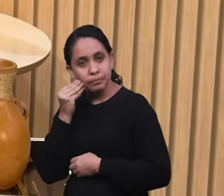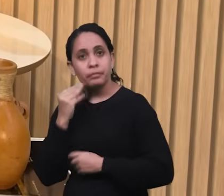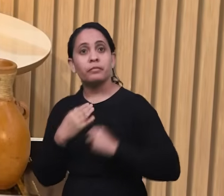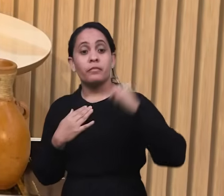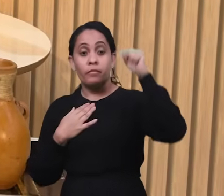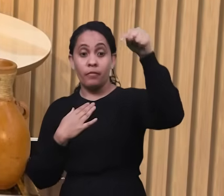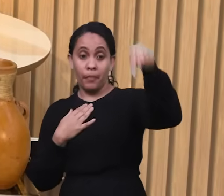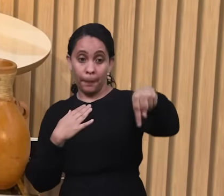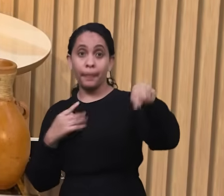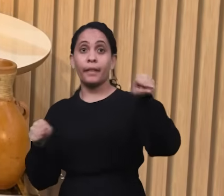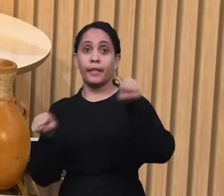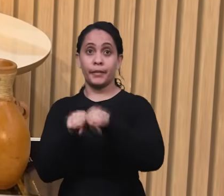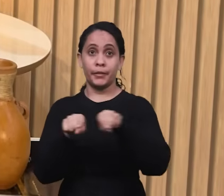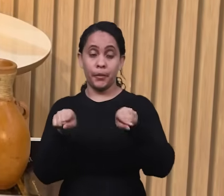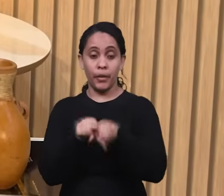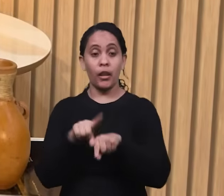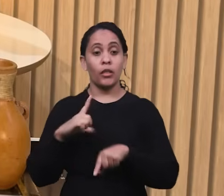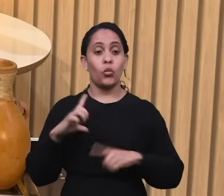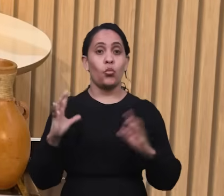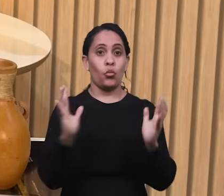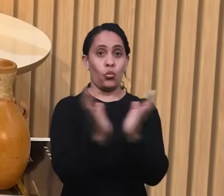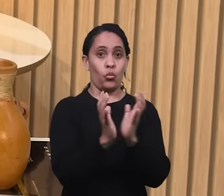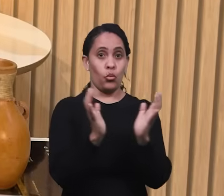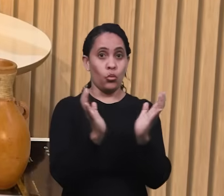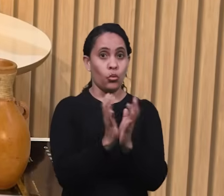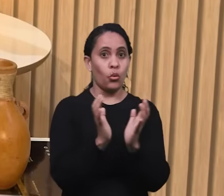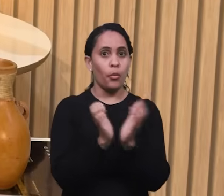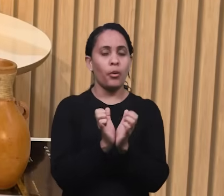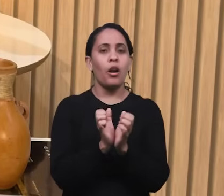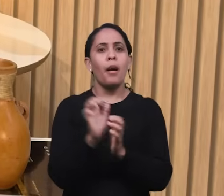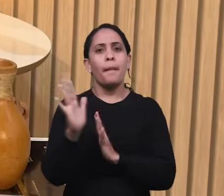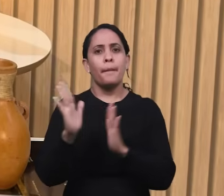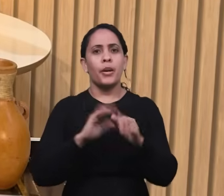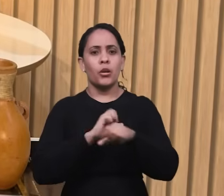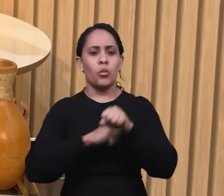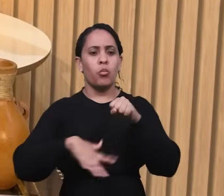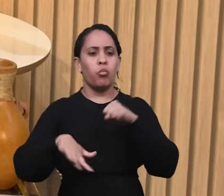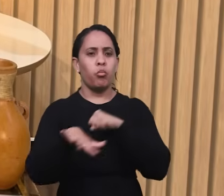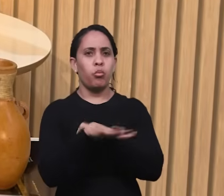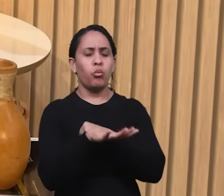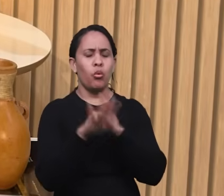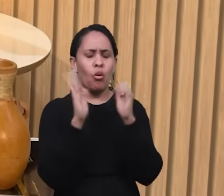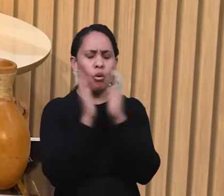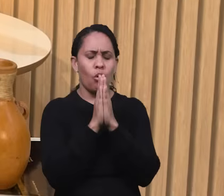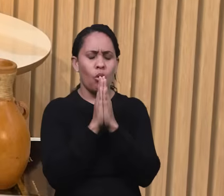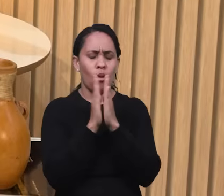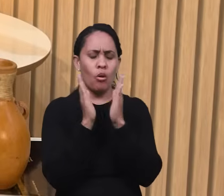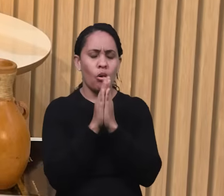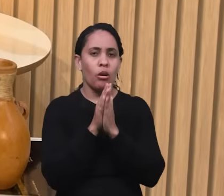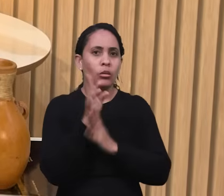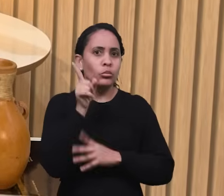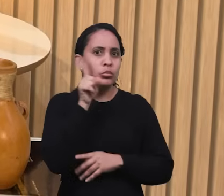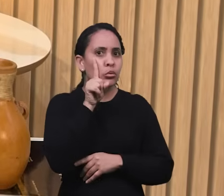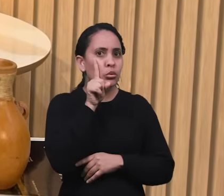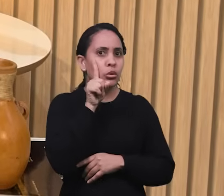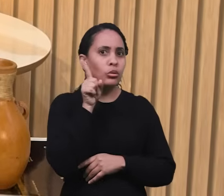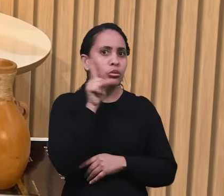grupo que, desde a pandemia, eles oram todos os dias, das 3 às 6 horas da